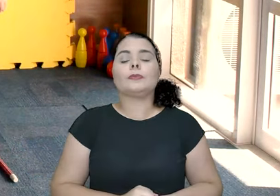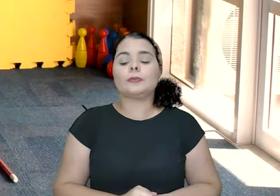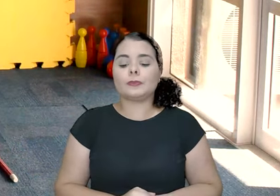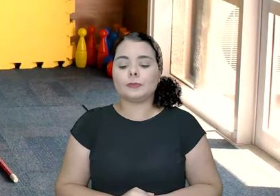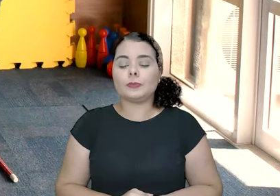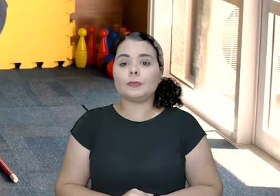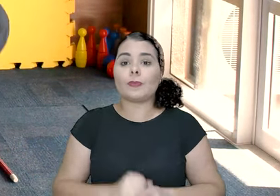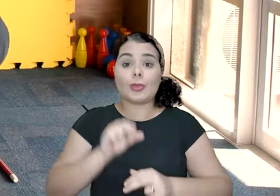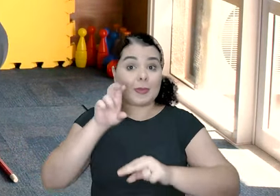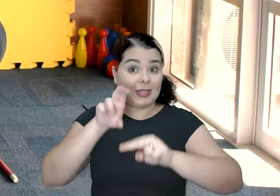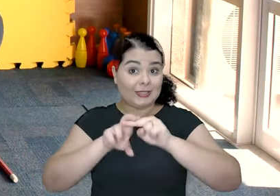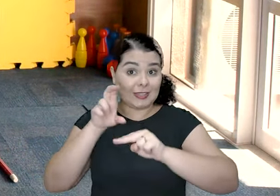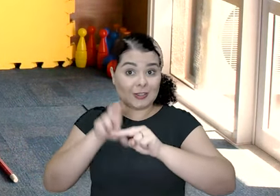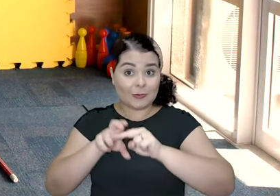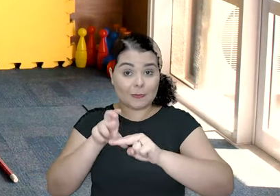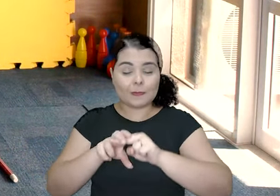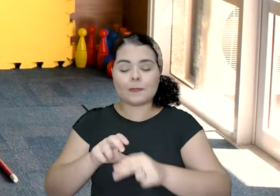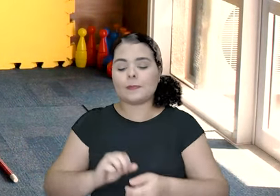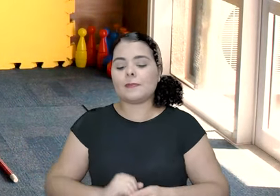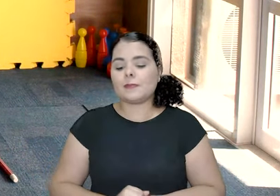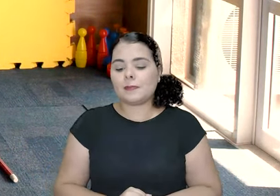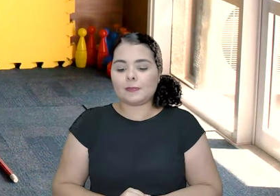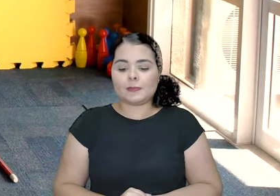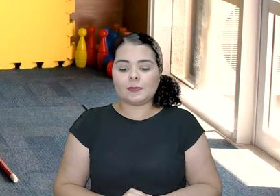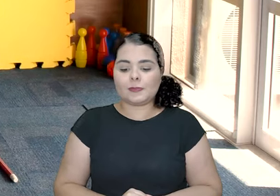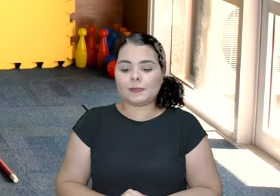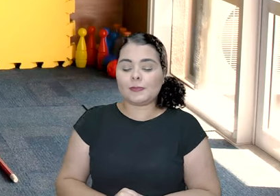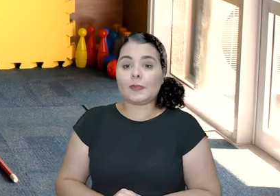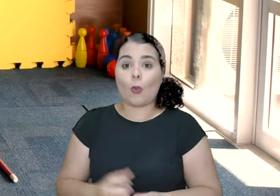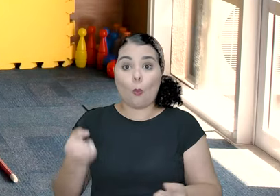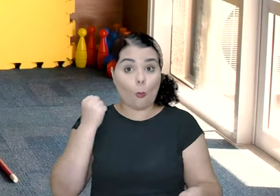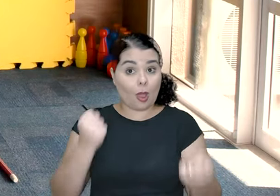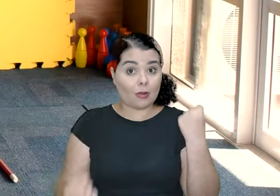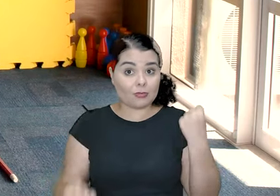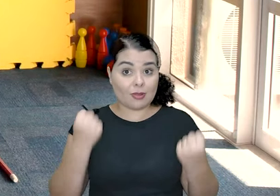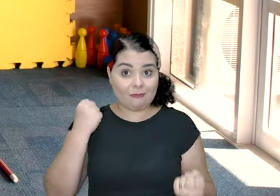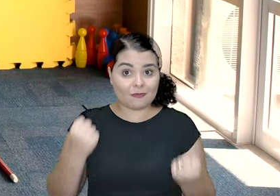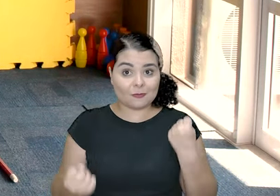Venha pra cadeira. Seus halteres,